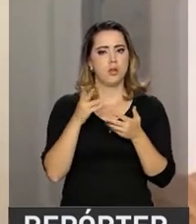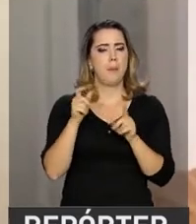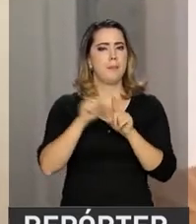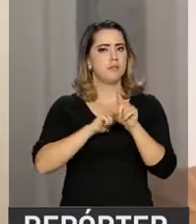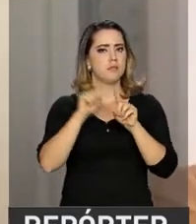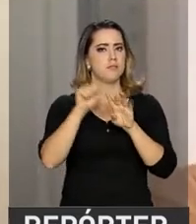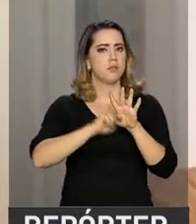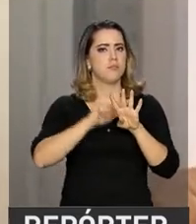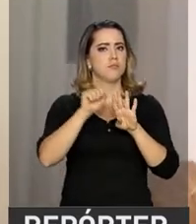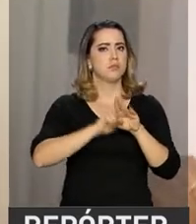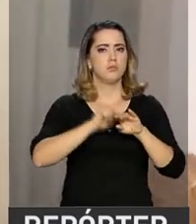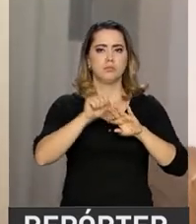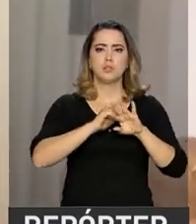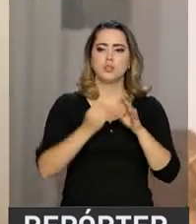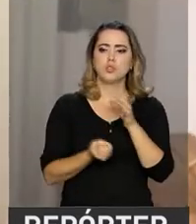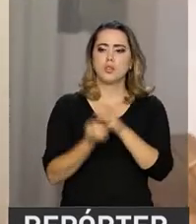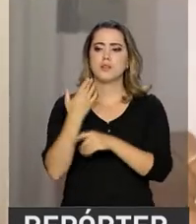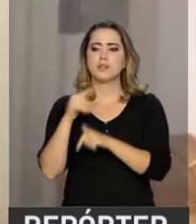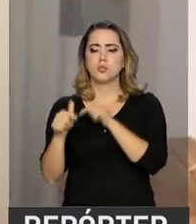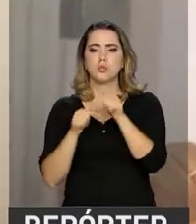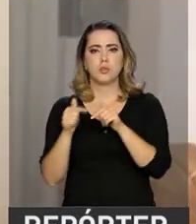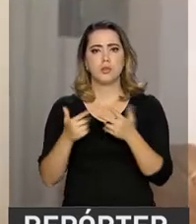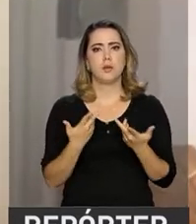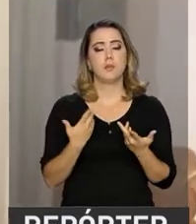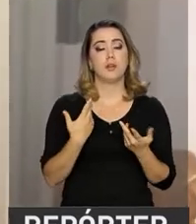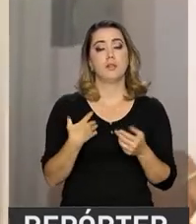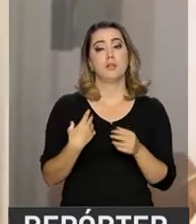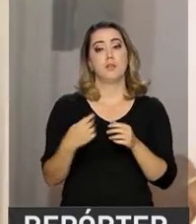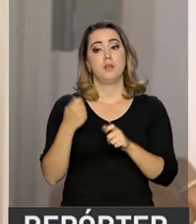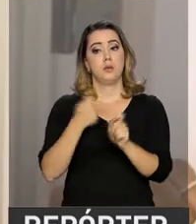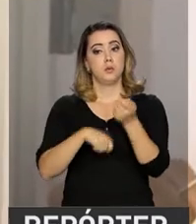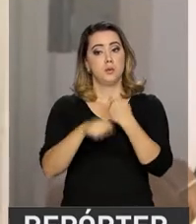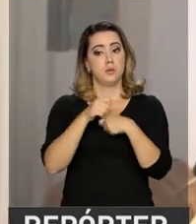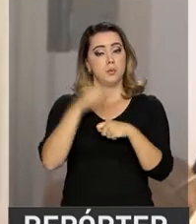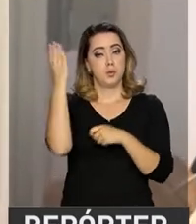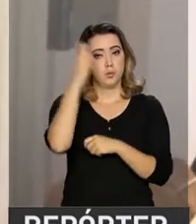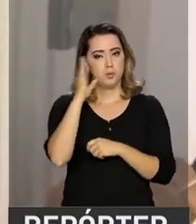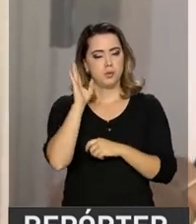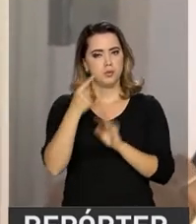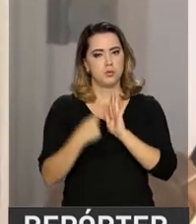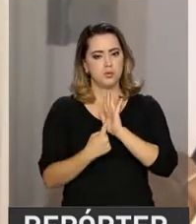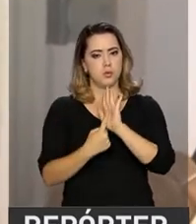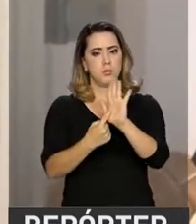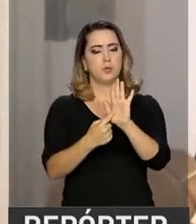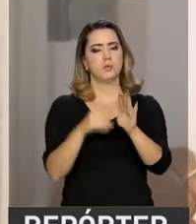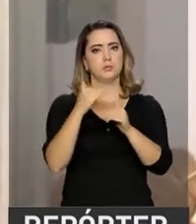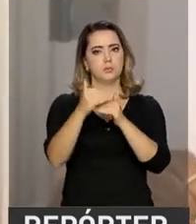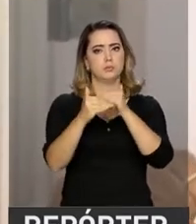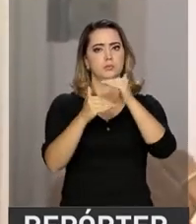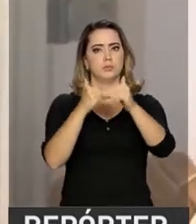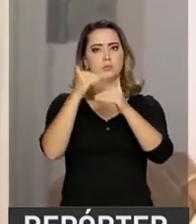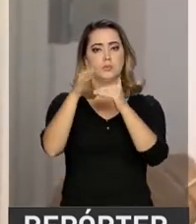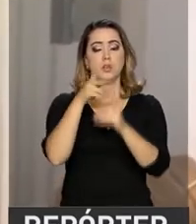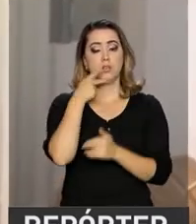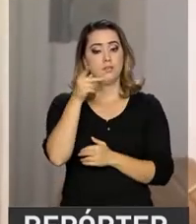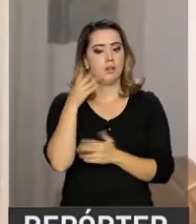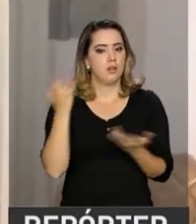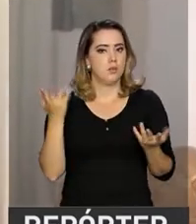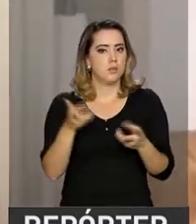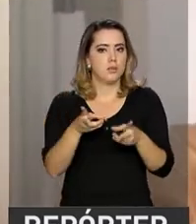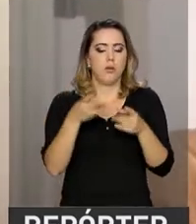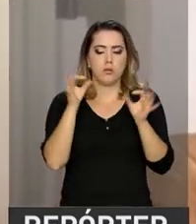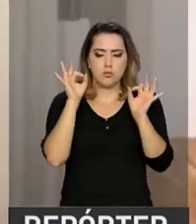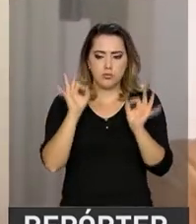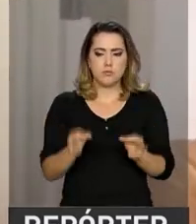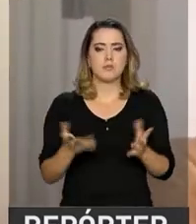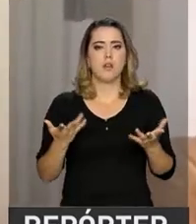seguidos de criação de emprego, a economia brasileira já mostrando índices consistentes de crescimento. Então já começamos a falar de perspectiva, isto